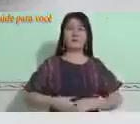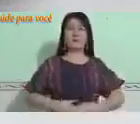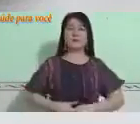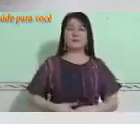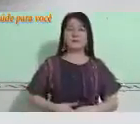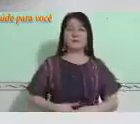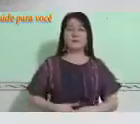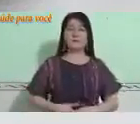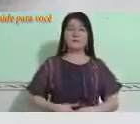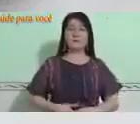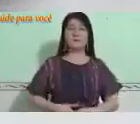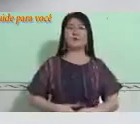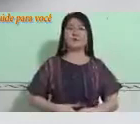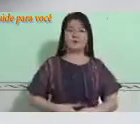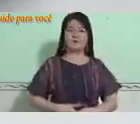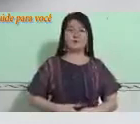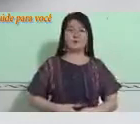tempo.